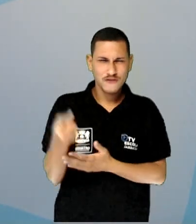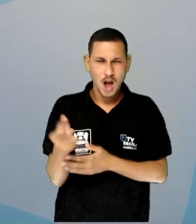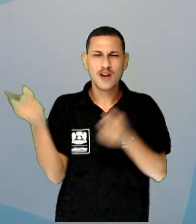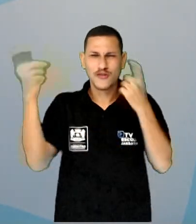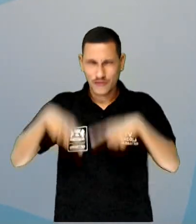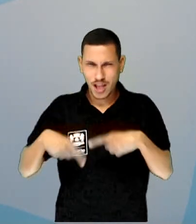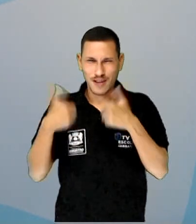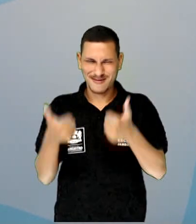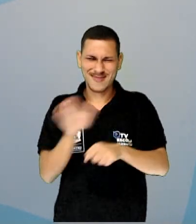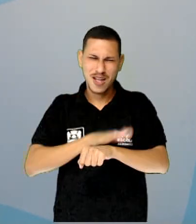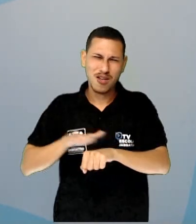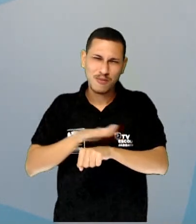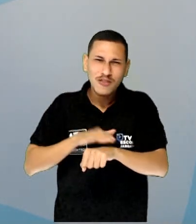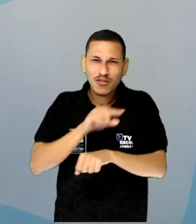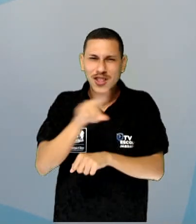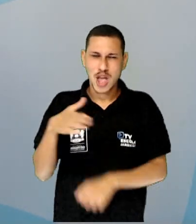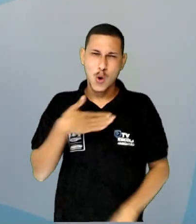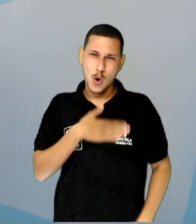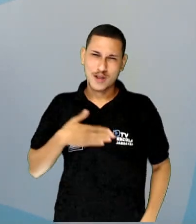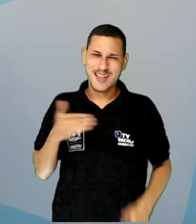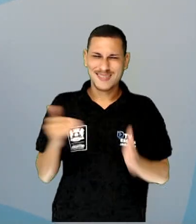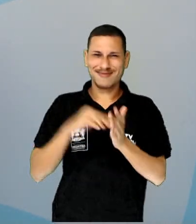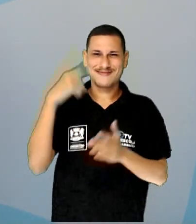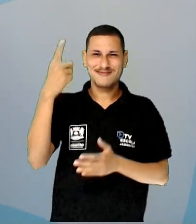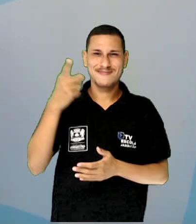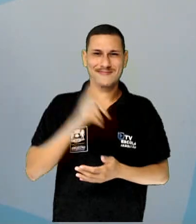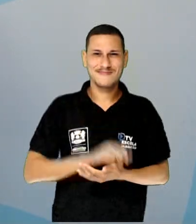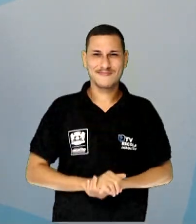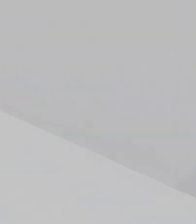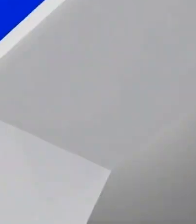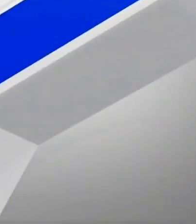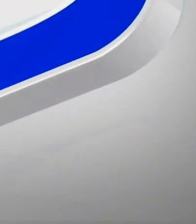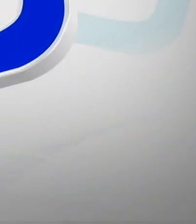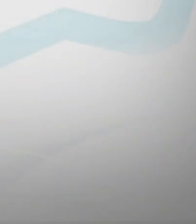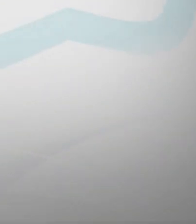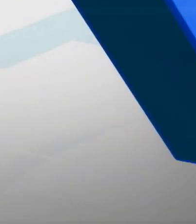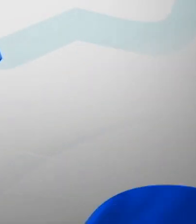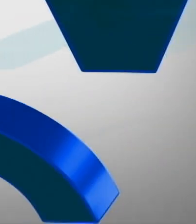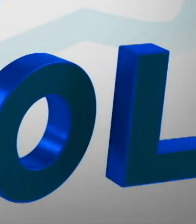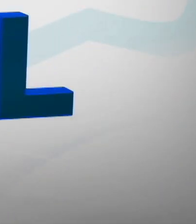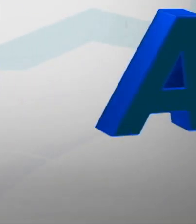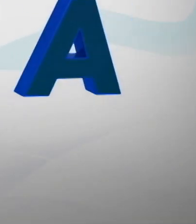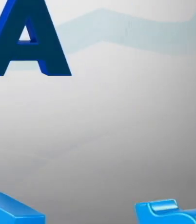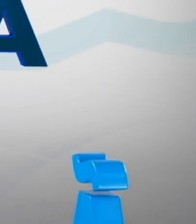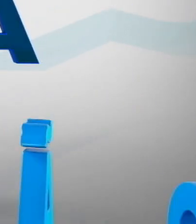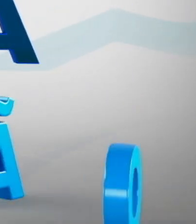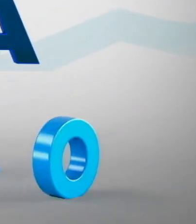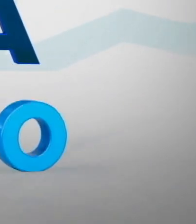desafio. Espero que tenham gostado e até mais!